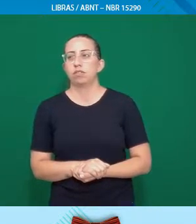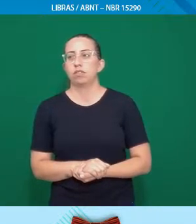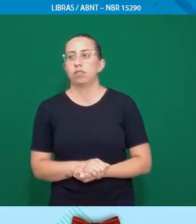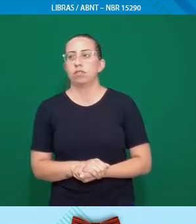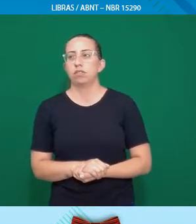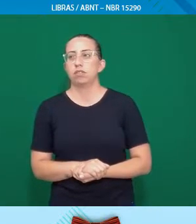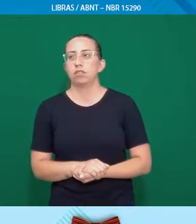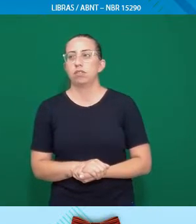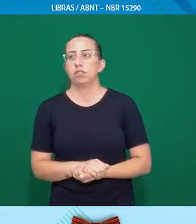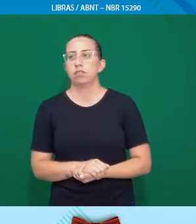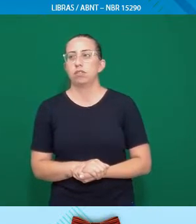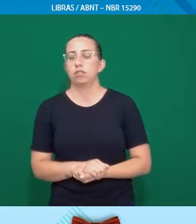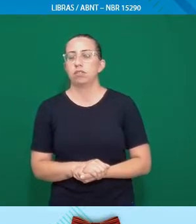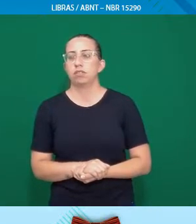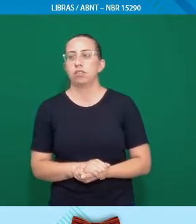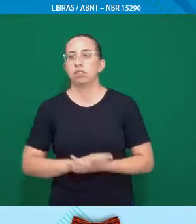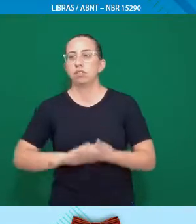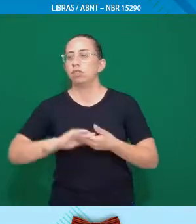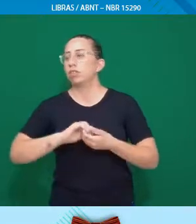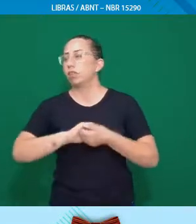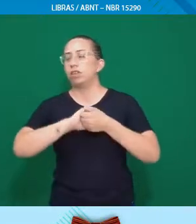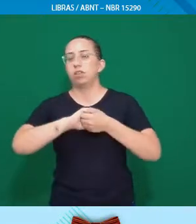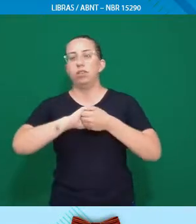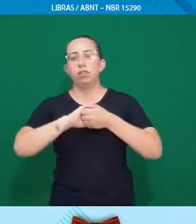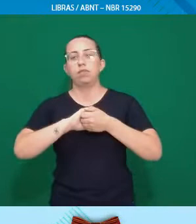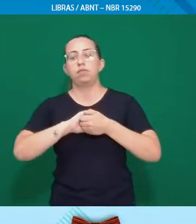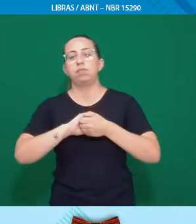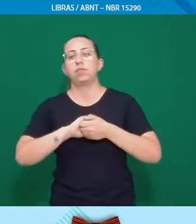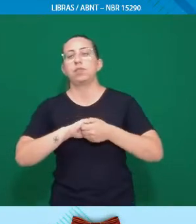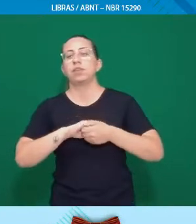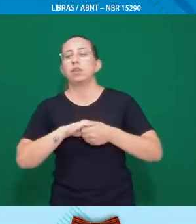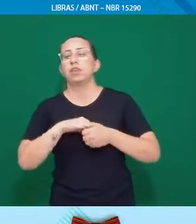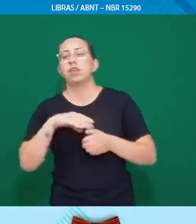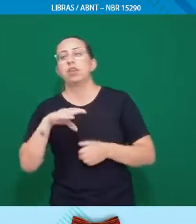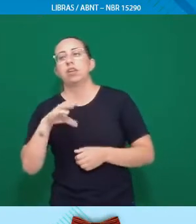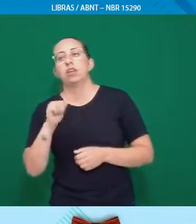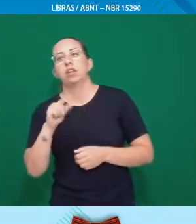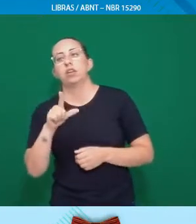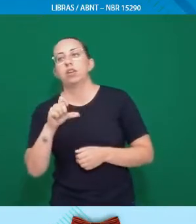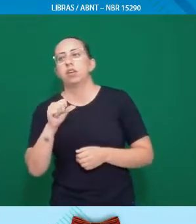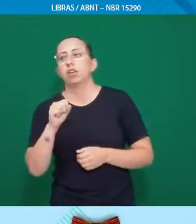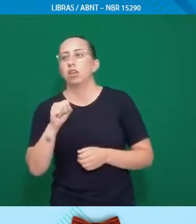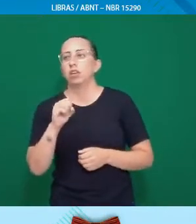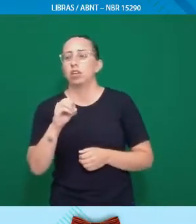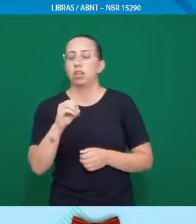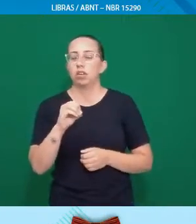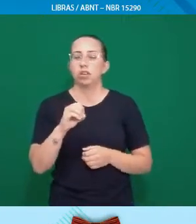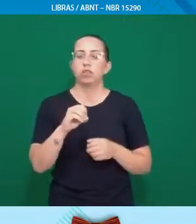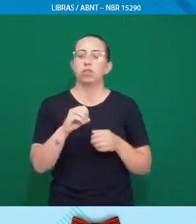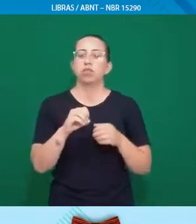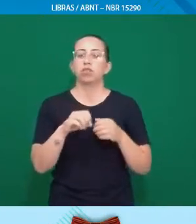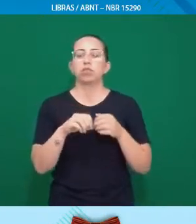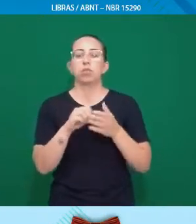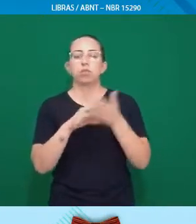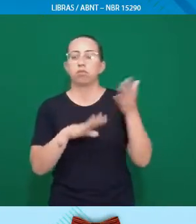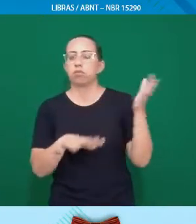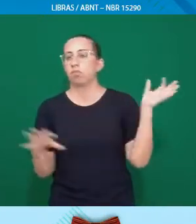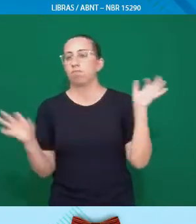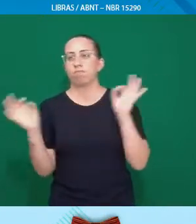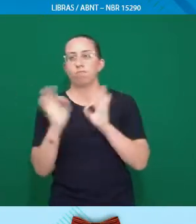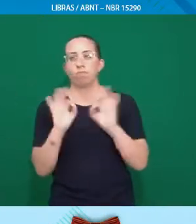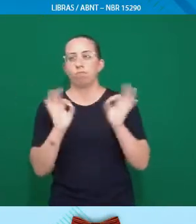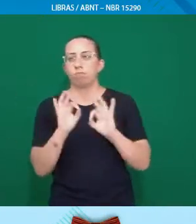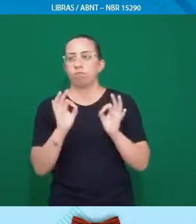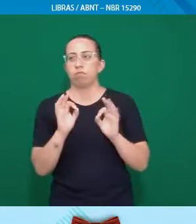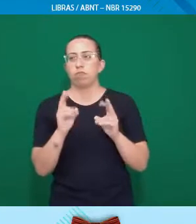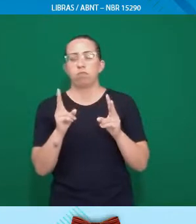parabenizar é eu acredito que esse é um ato Nobre né gente hoje vivem no momento não eu não vejo